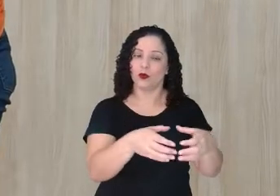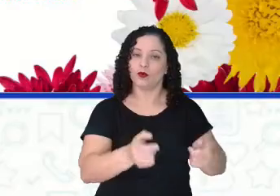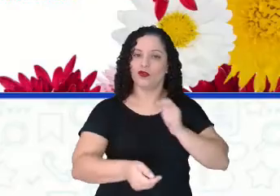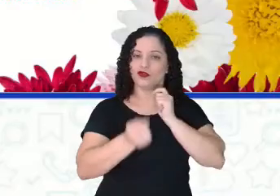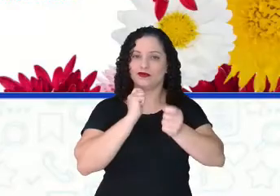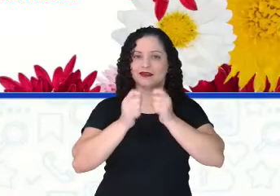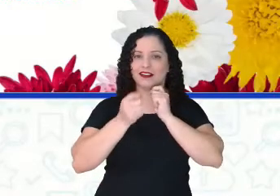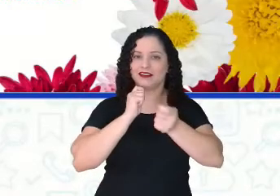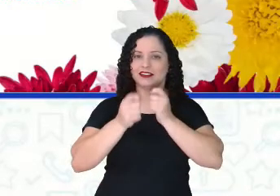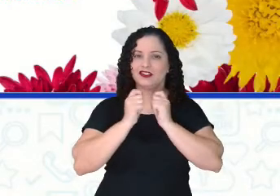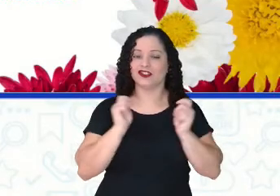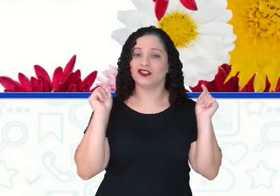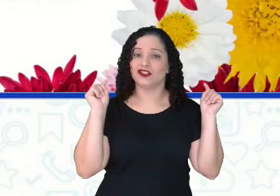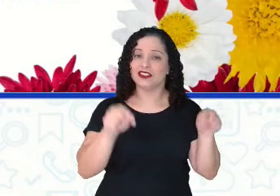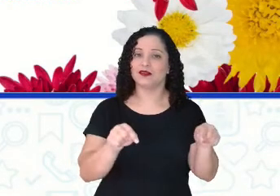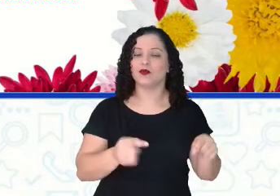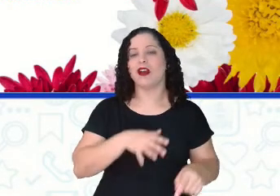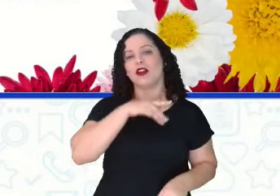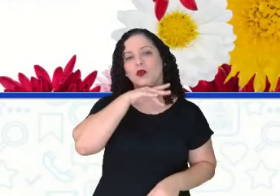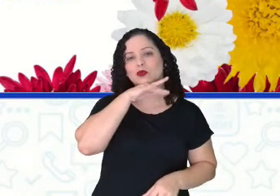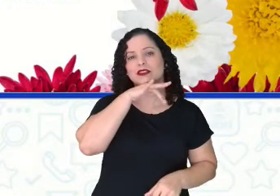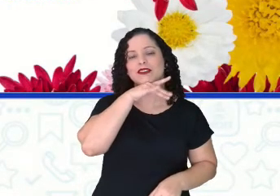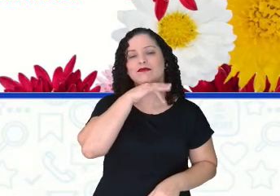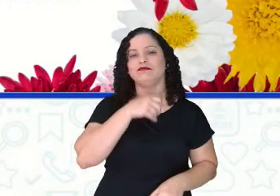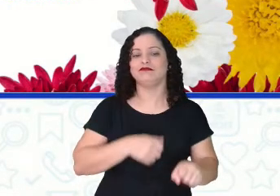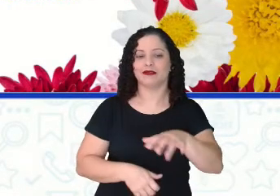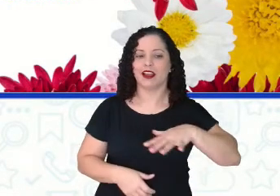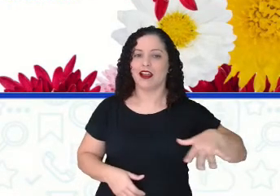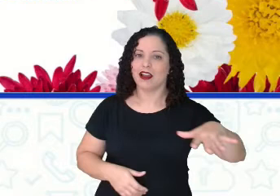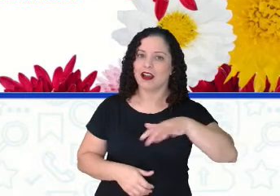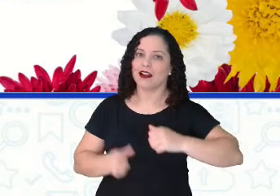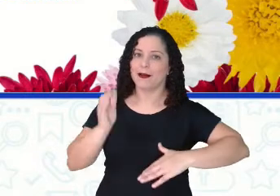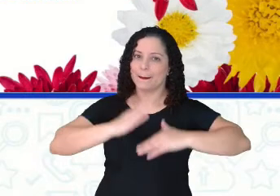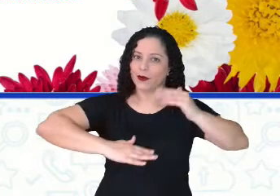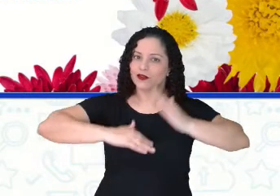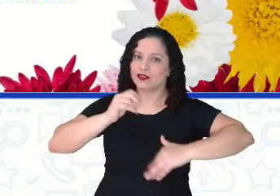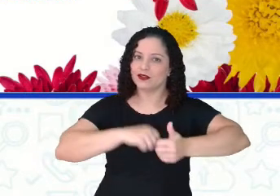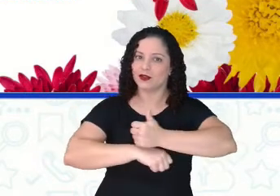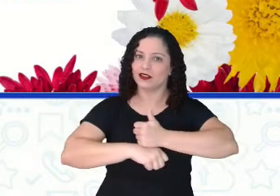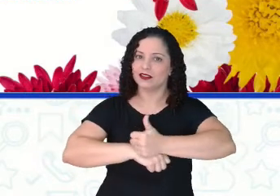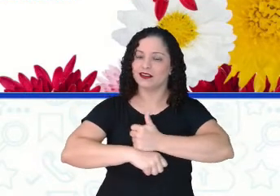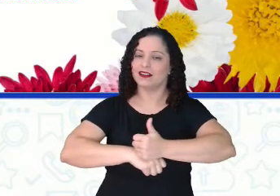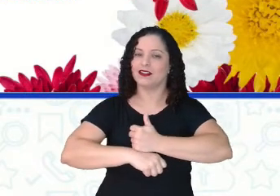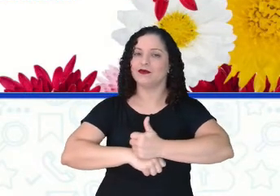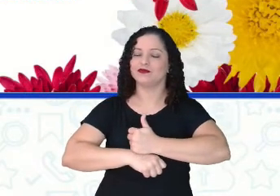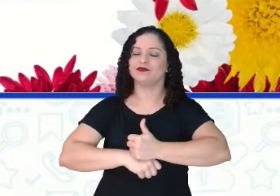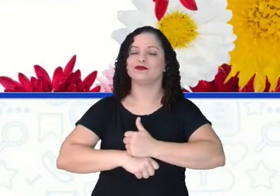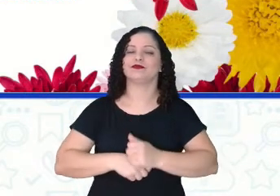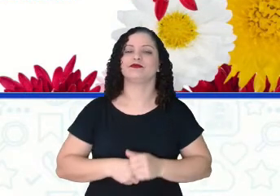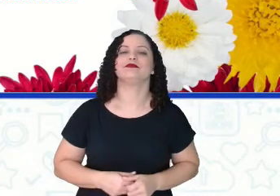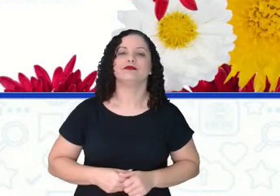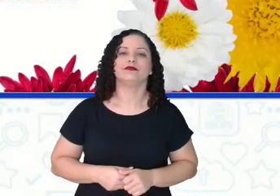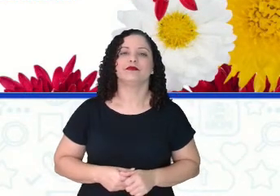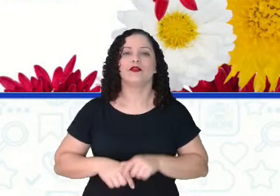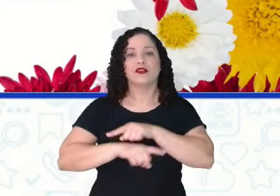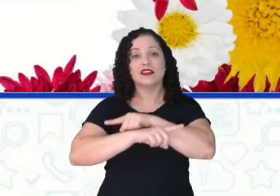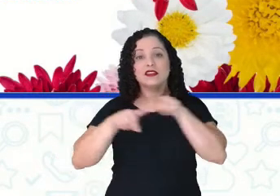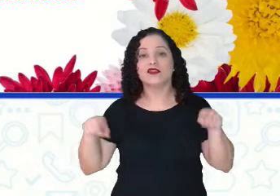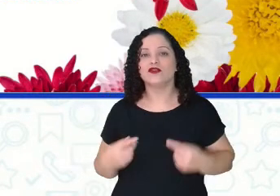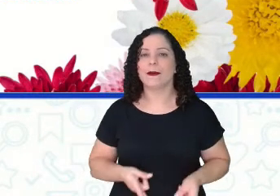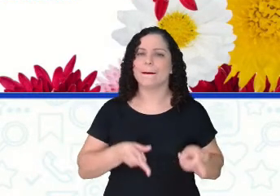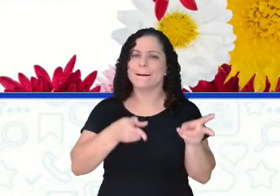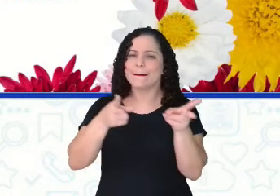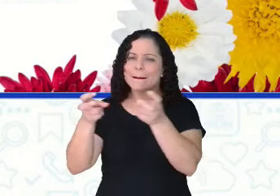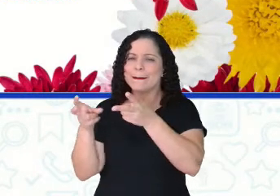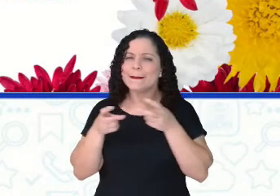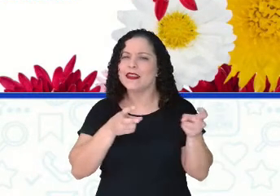essa decisão é uma afronta à prática de um jornalismo profissional e eficiente. Então, vocês percebem que